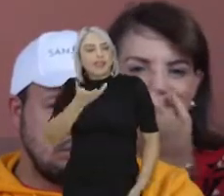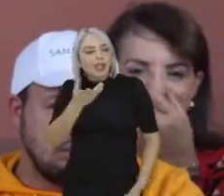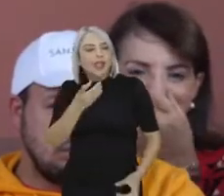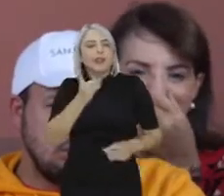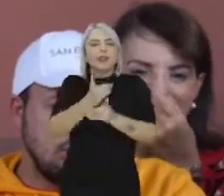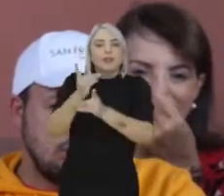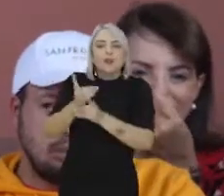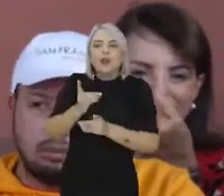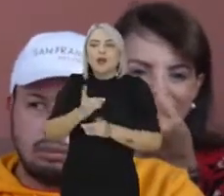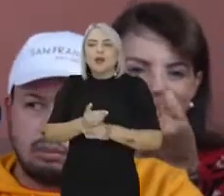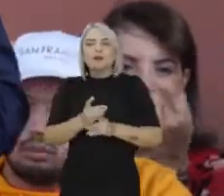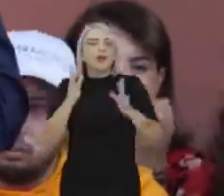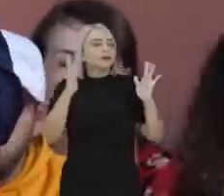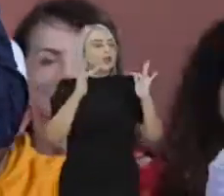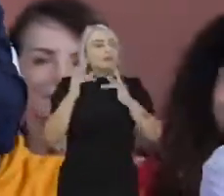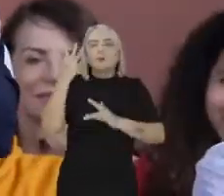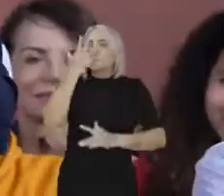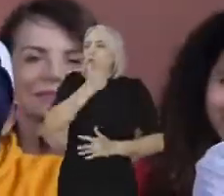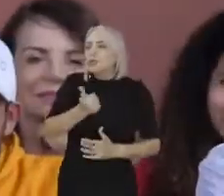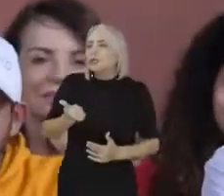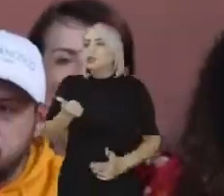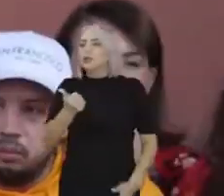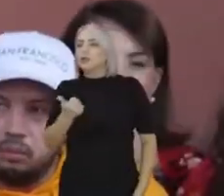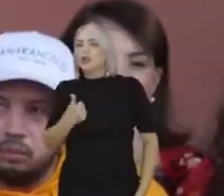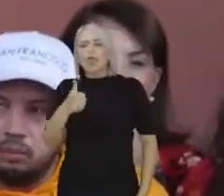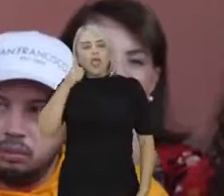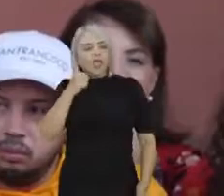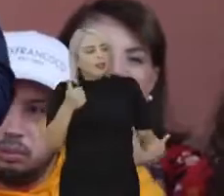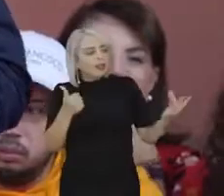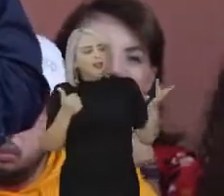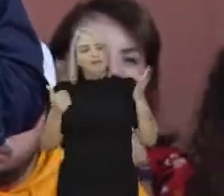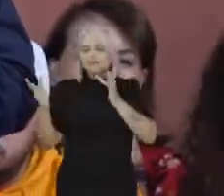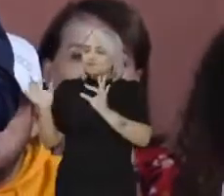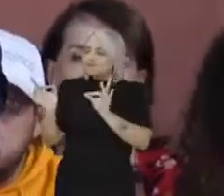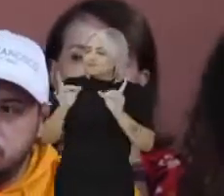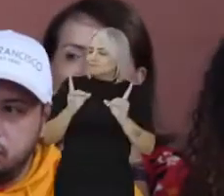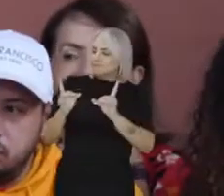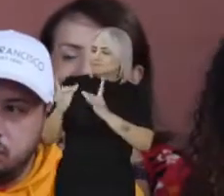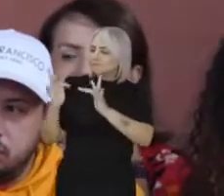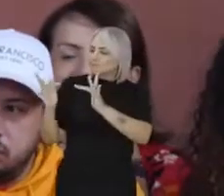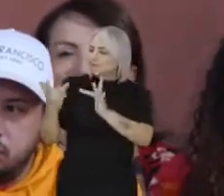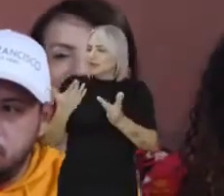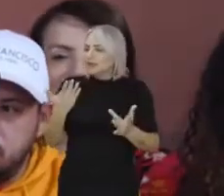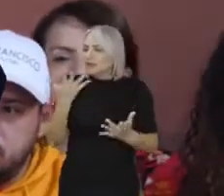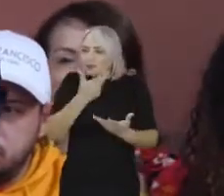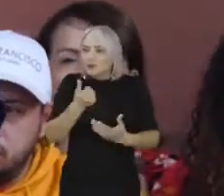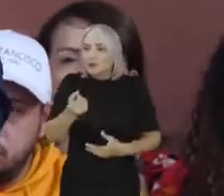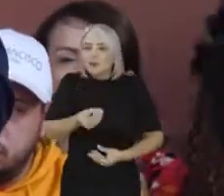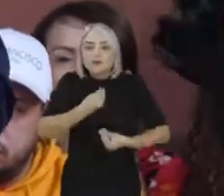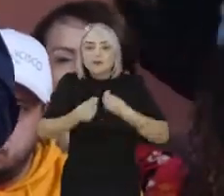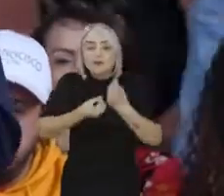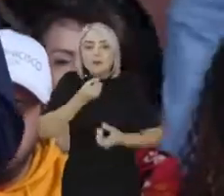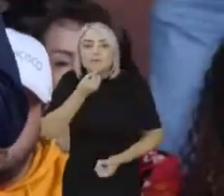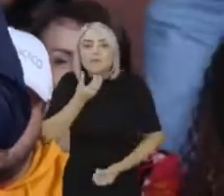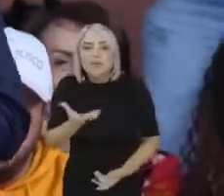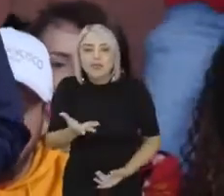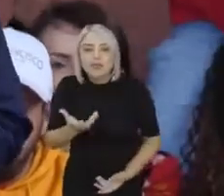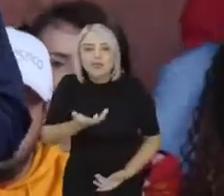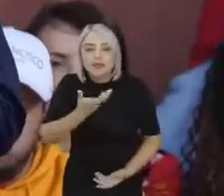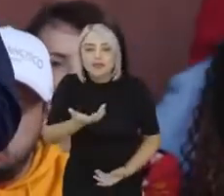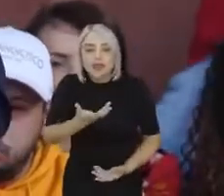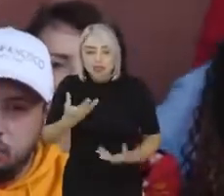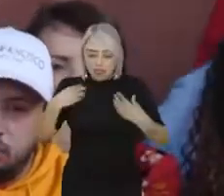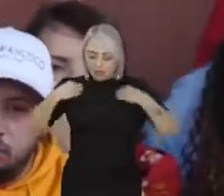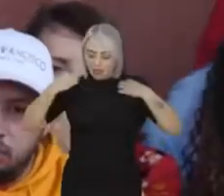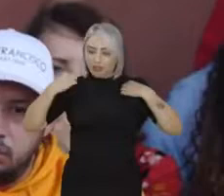namorado bonito, um homem quer encontrar uma namorada bonita, ou seja, todo mundo quer viver bem, todo mundo quer se vestir bem, todo mundo quer comer